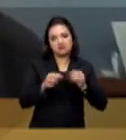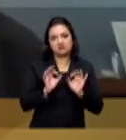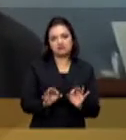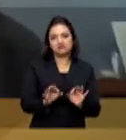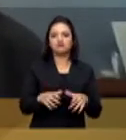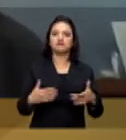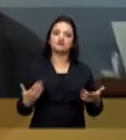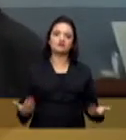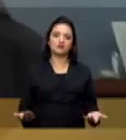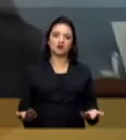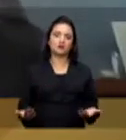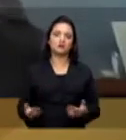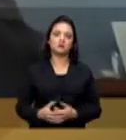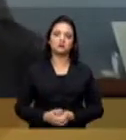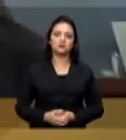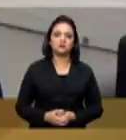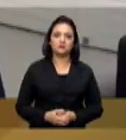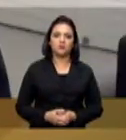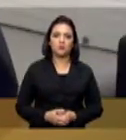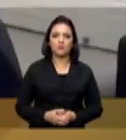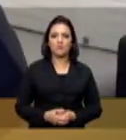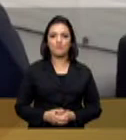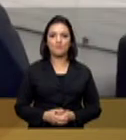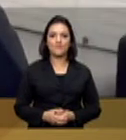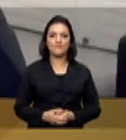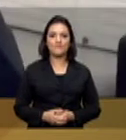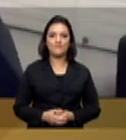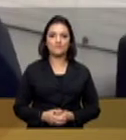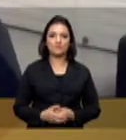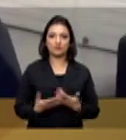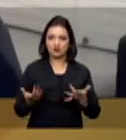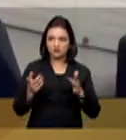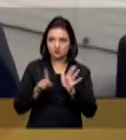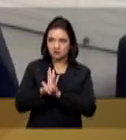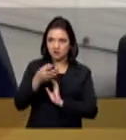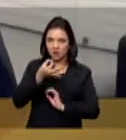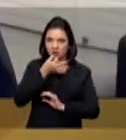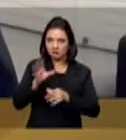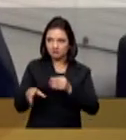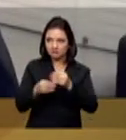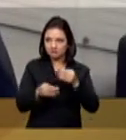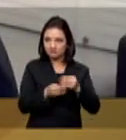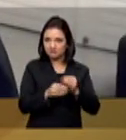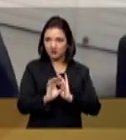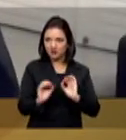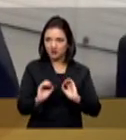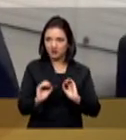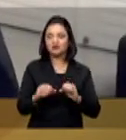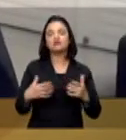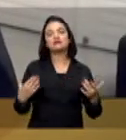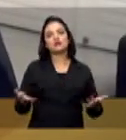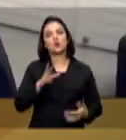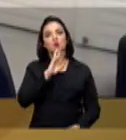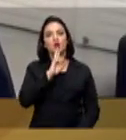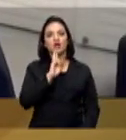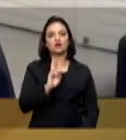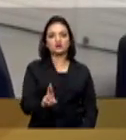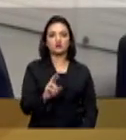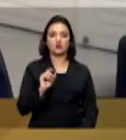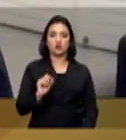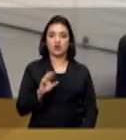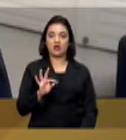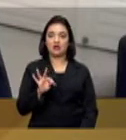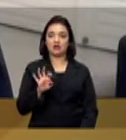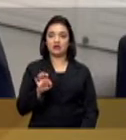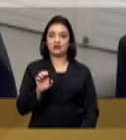precisávamos chegar a essa formalidade. Bueno, mais alguma observação? Não havendo, eu proclamo o resultado que a